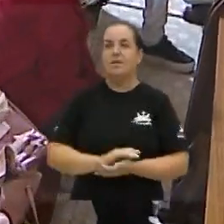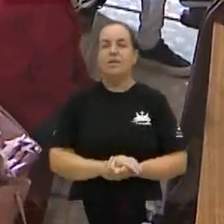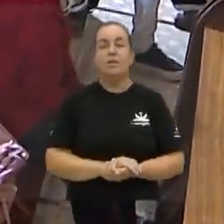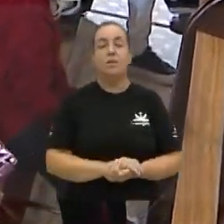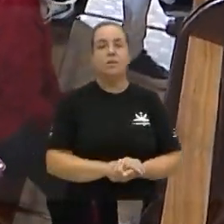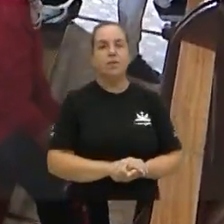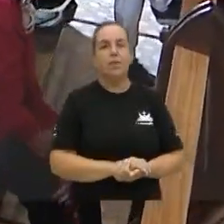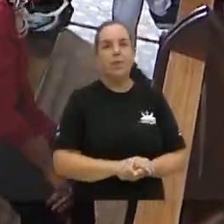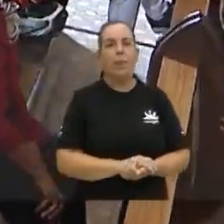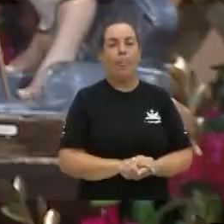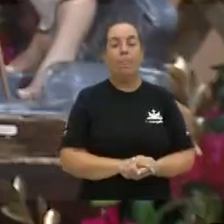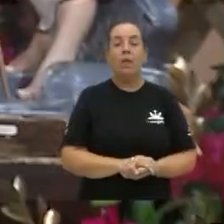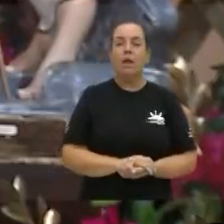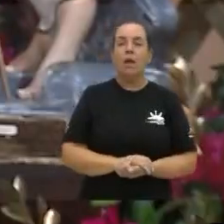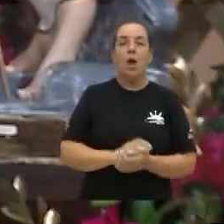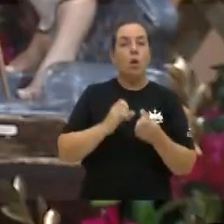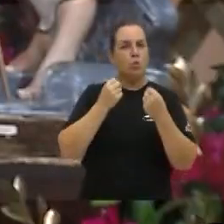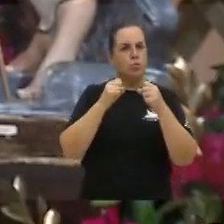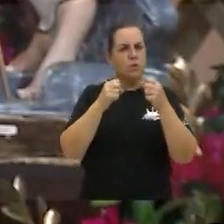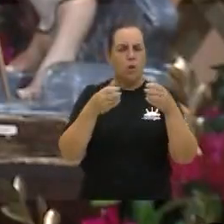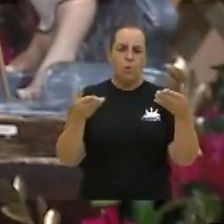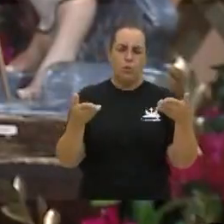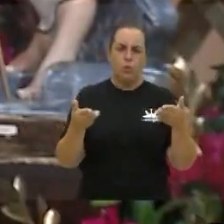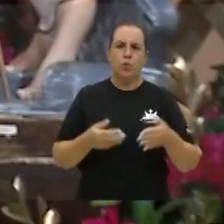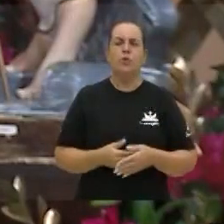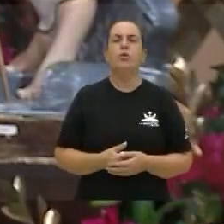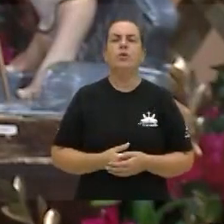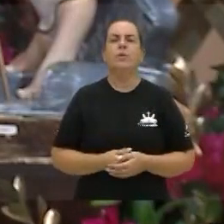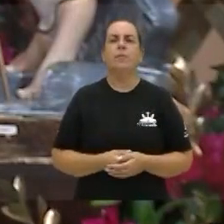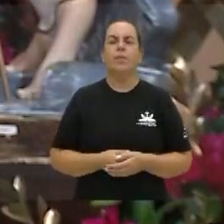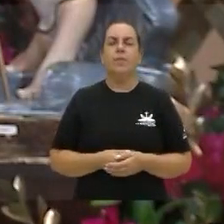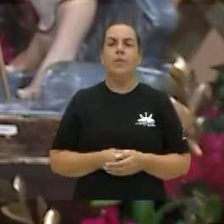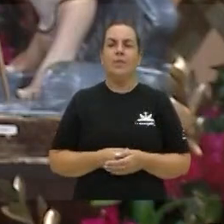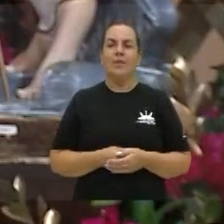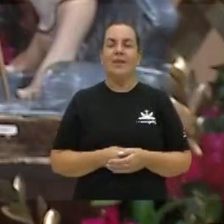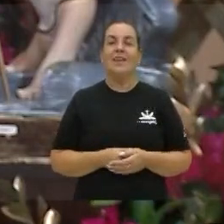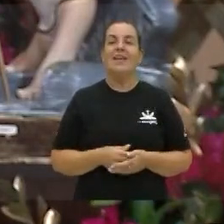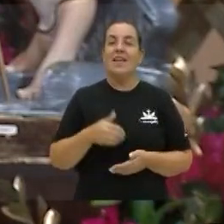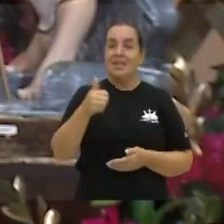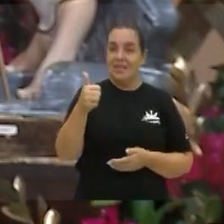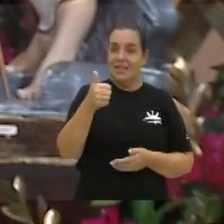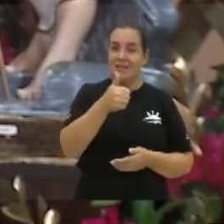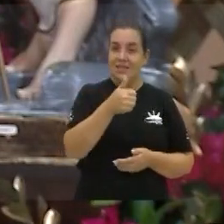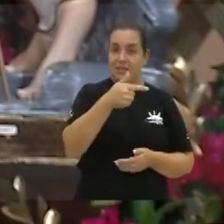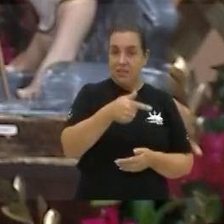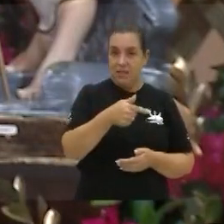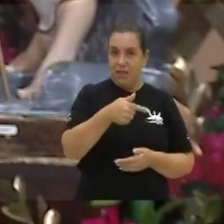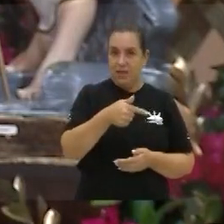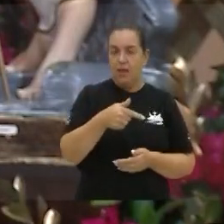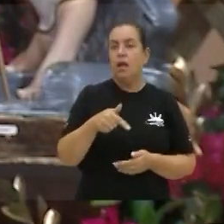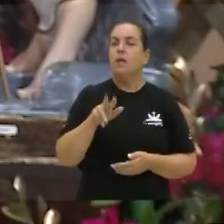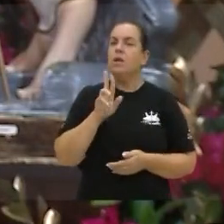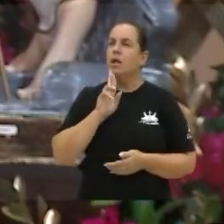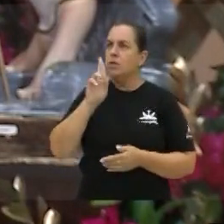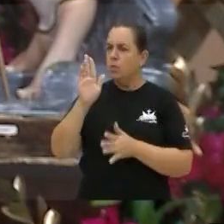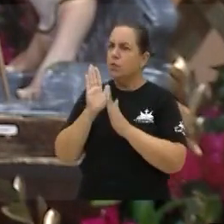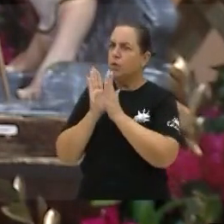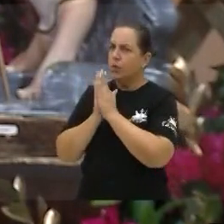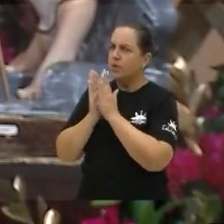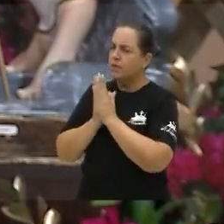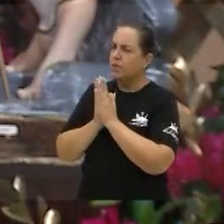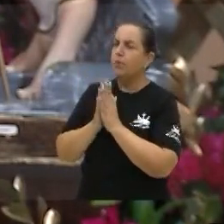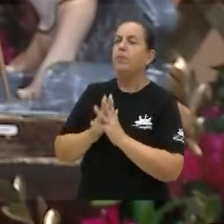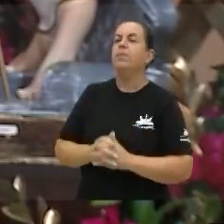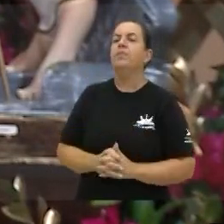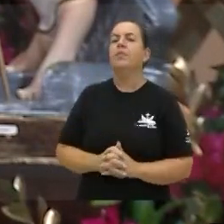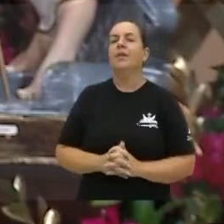Graças a Deus. O responsório de hoje é o Salmo 117, que tem por antífona: